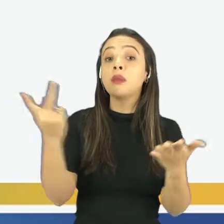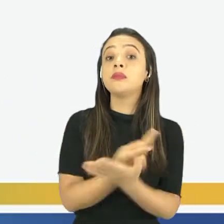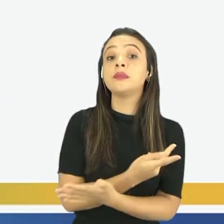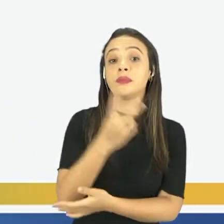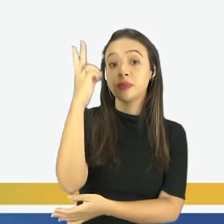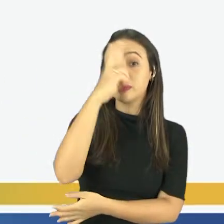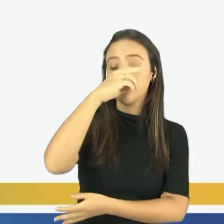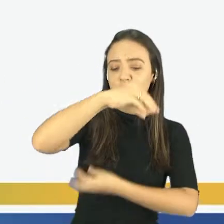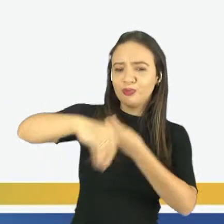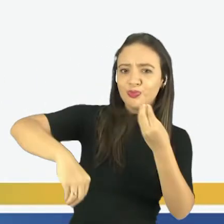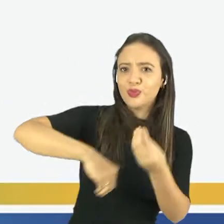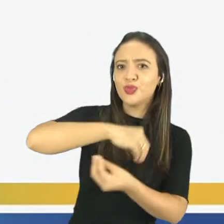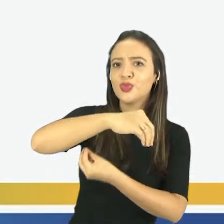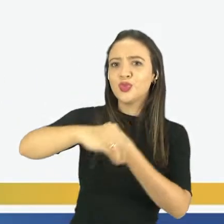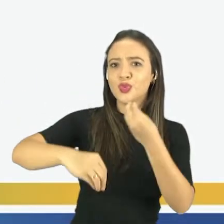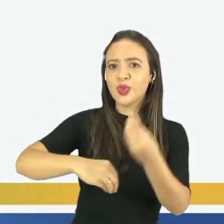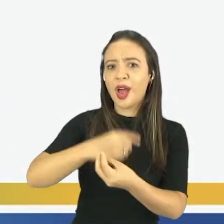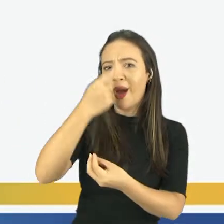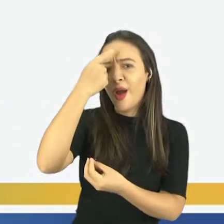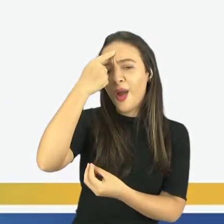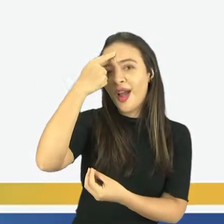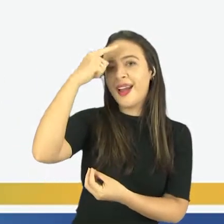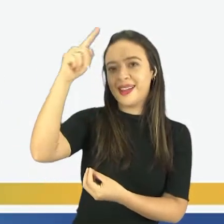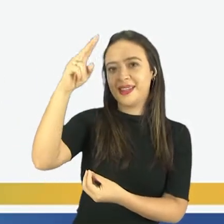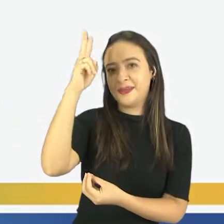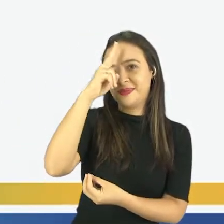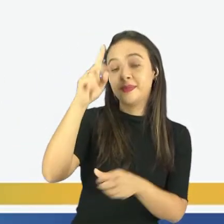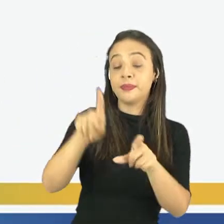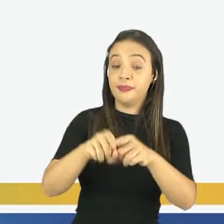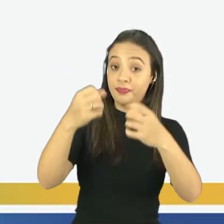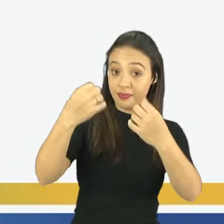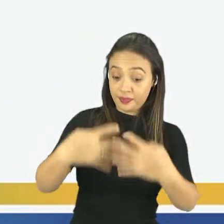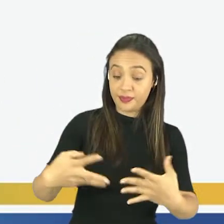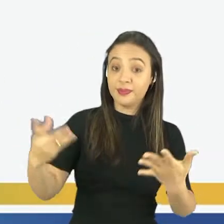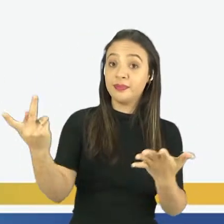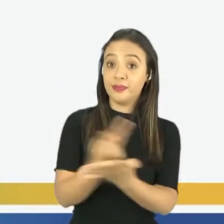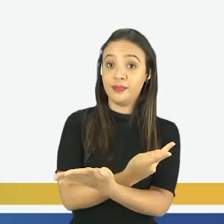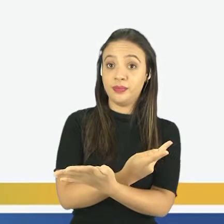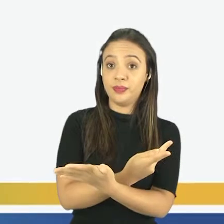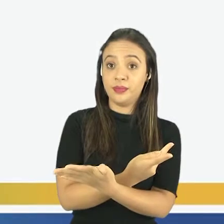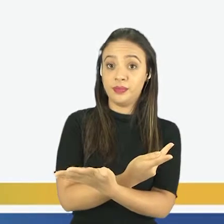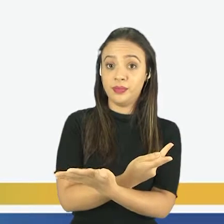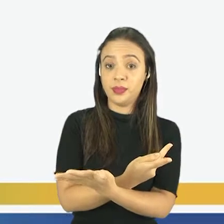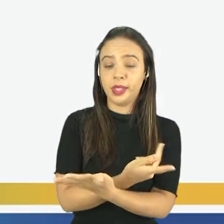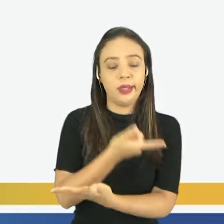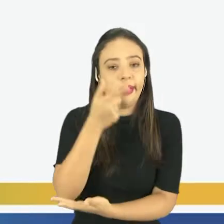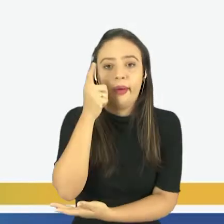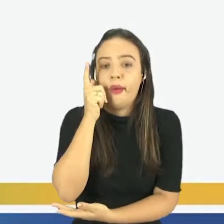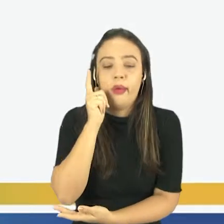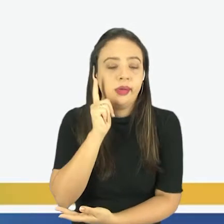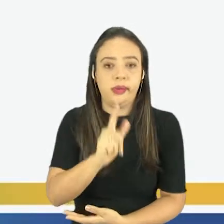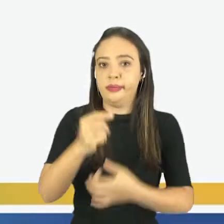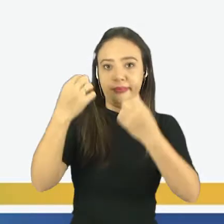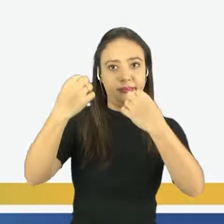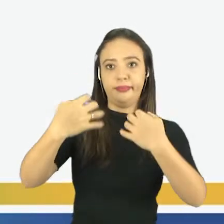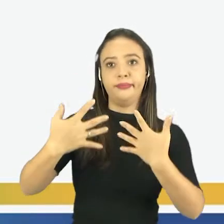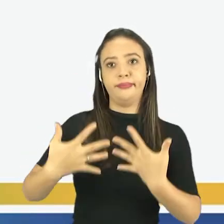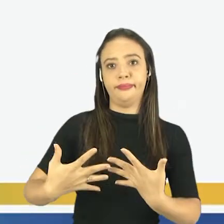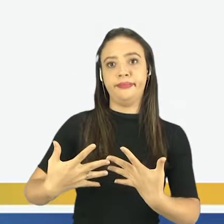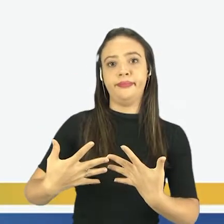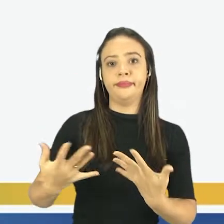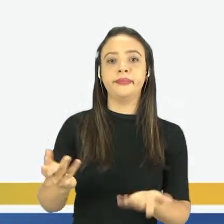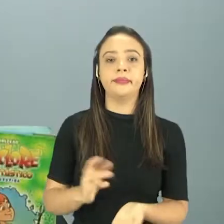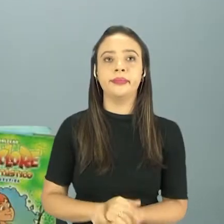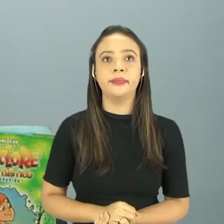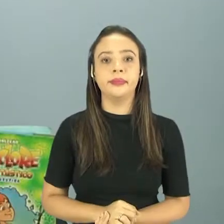mesclados com fantasia. Além disso, explicam situações que normalmente não podem ser explicadas cientificamente. Então,